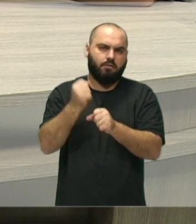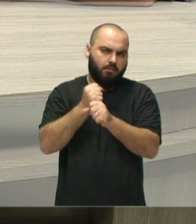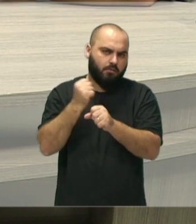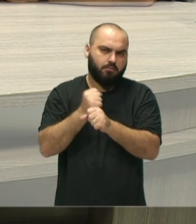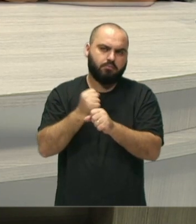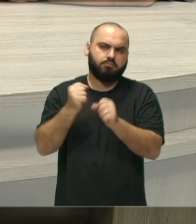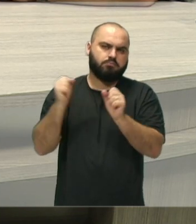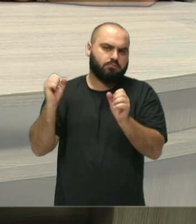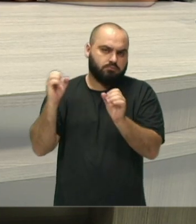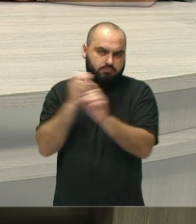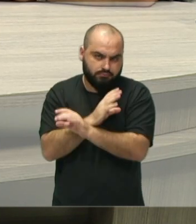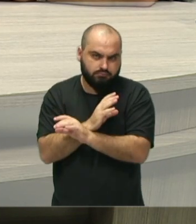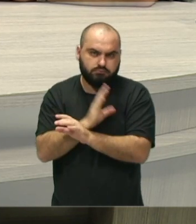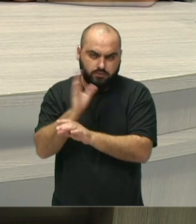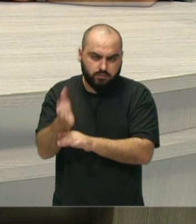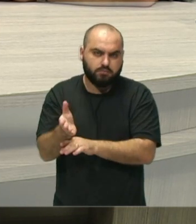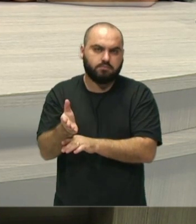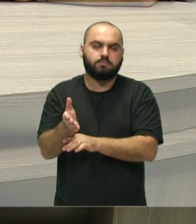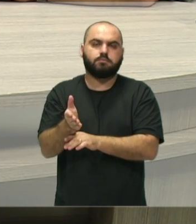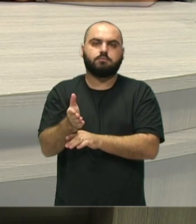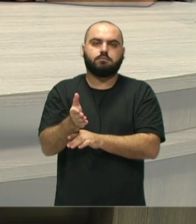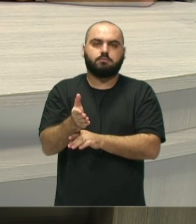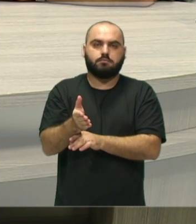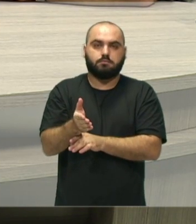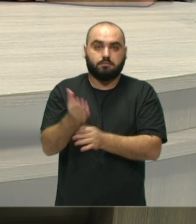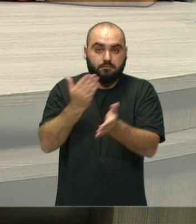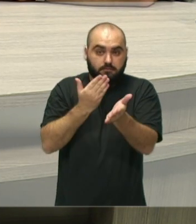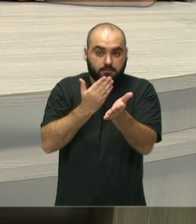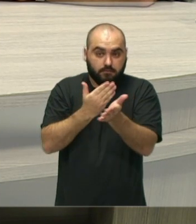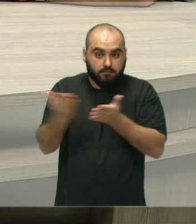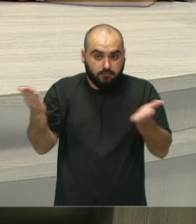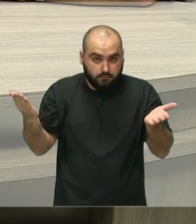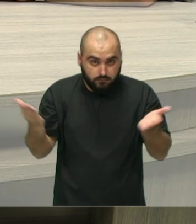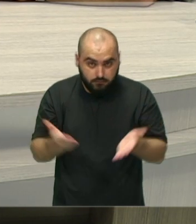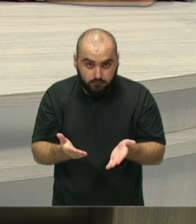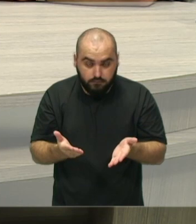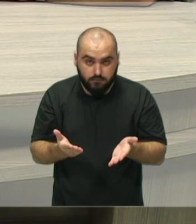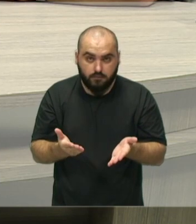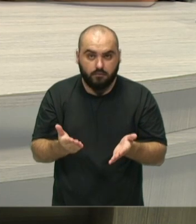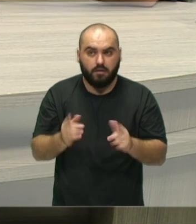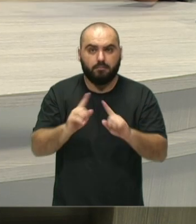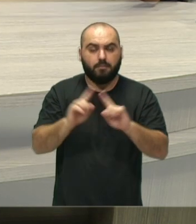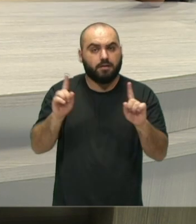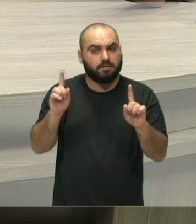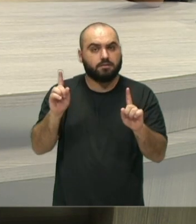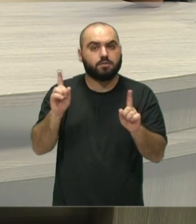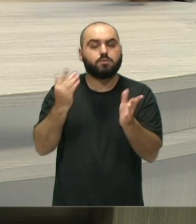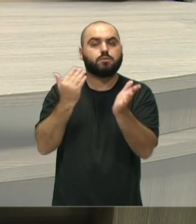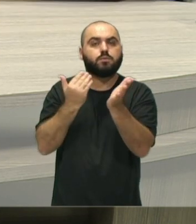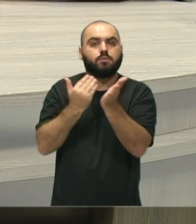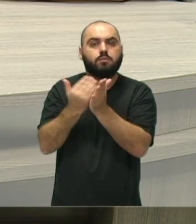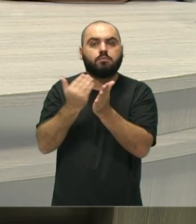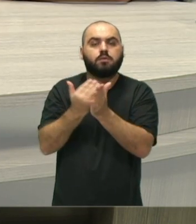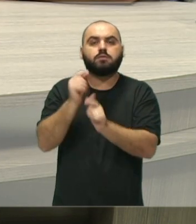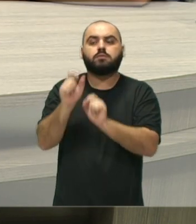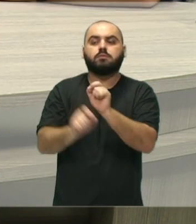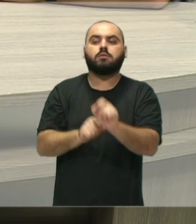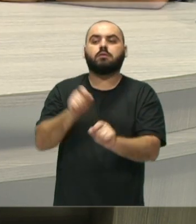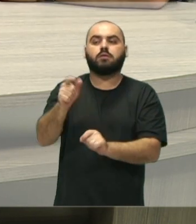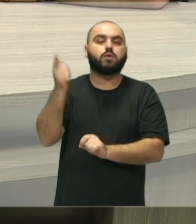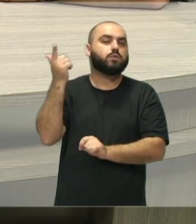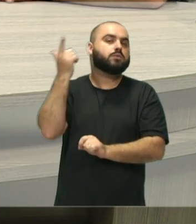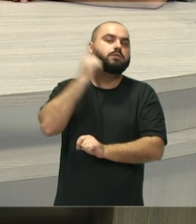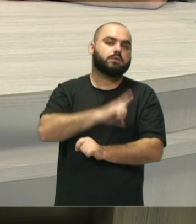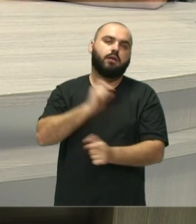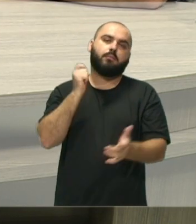construídas e concluídas a partir de hoje, eles, na realidade, eles servem para suportar esses 35